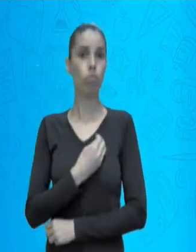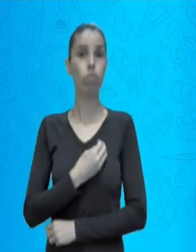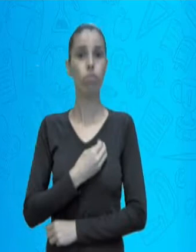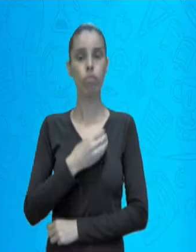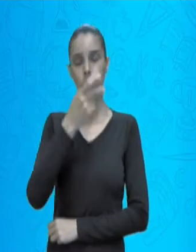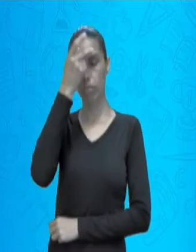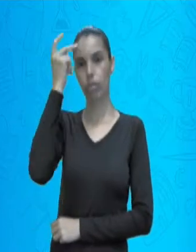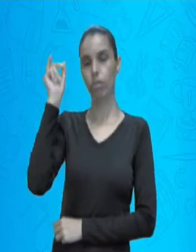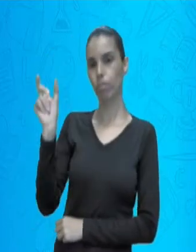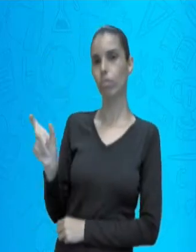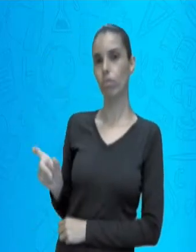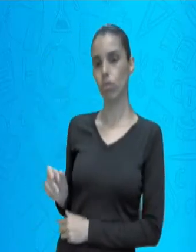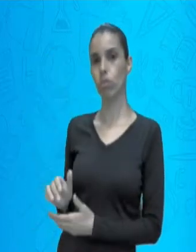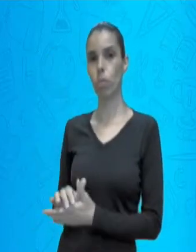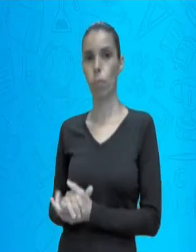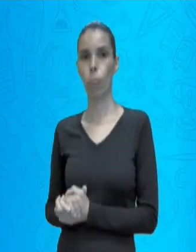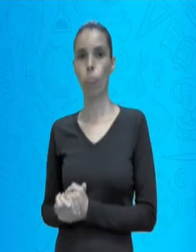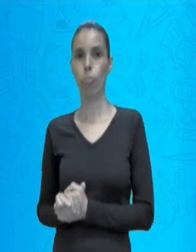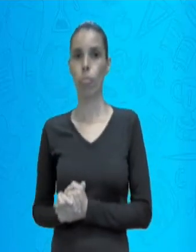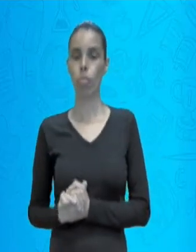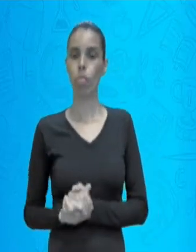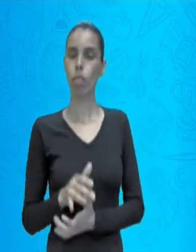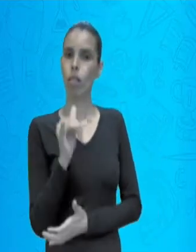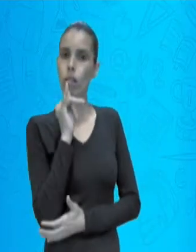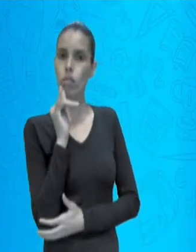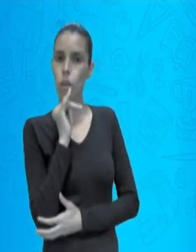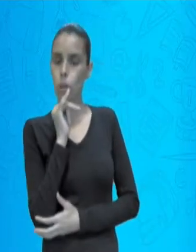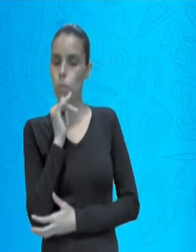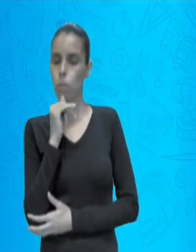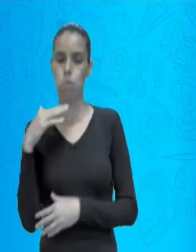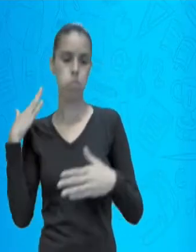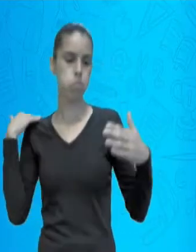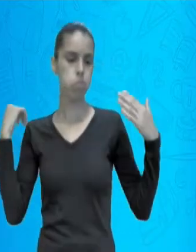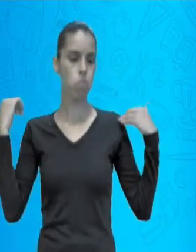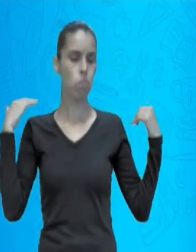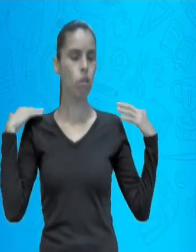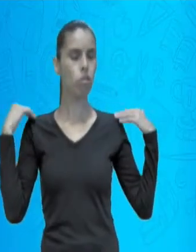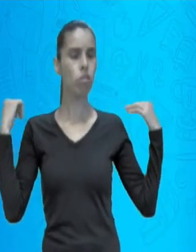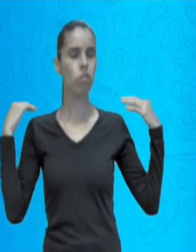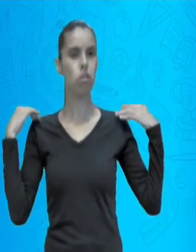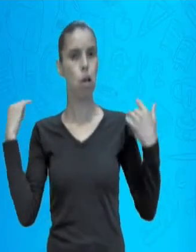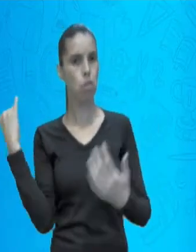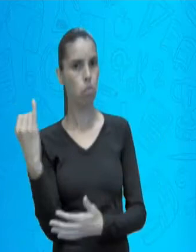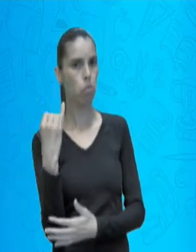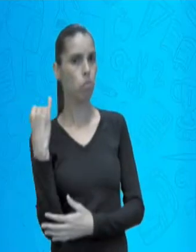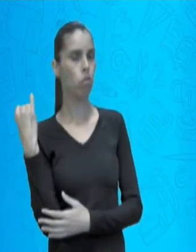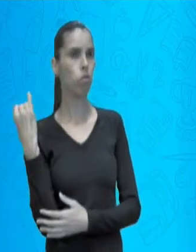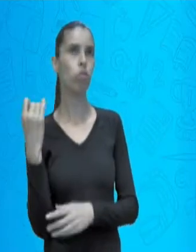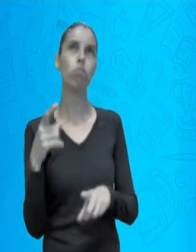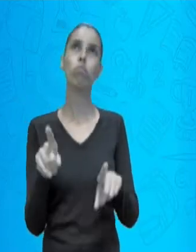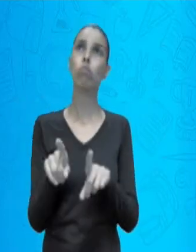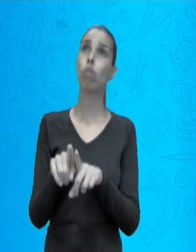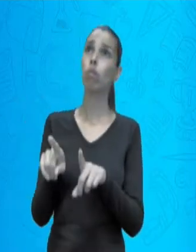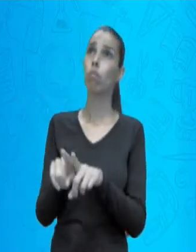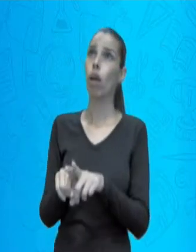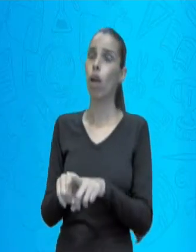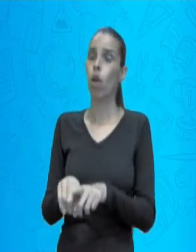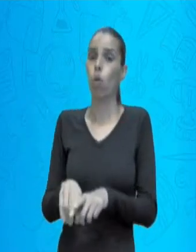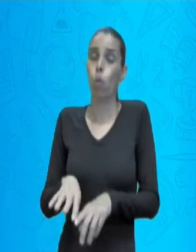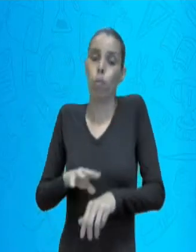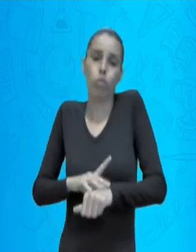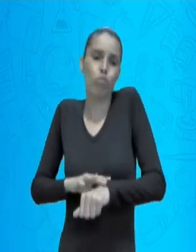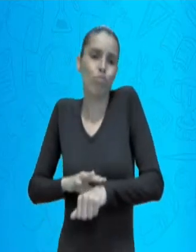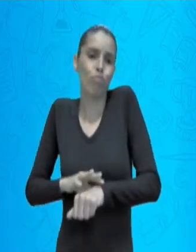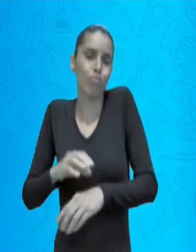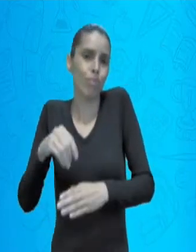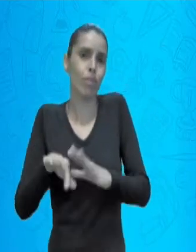de um passeio, pode ser um momento triste de uma enfermidade na família, pode